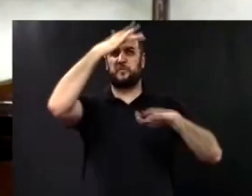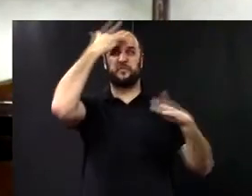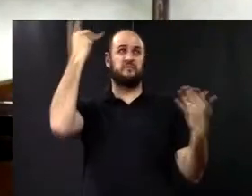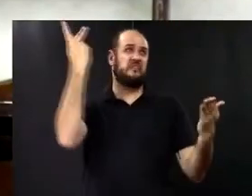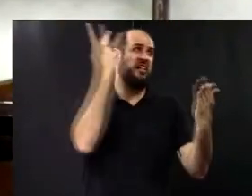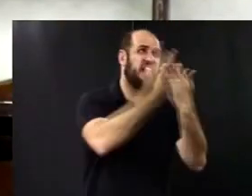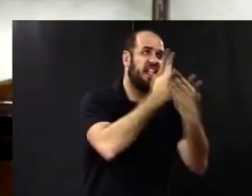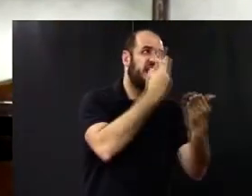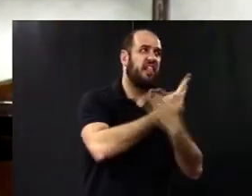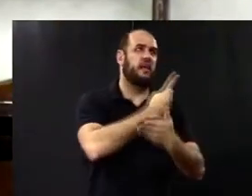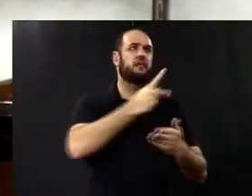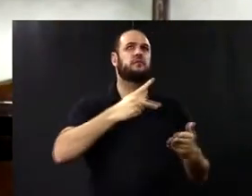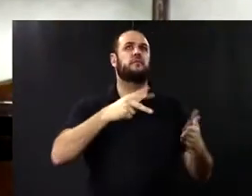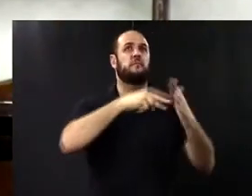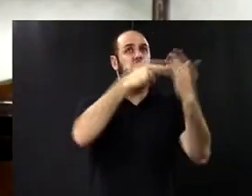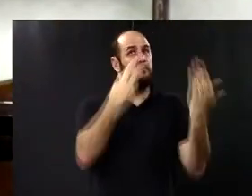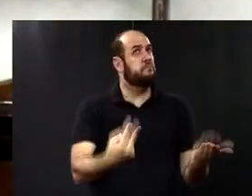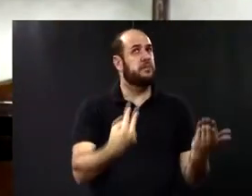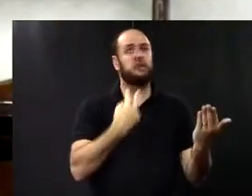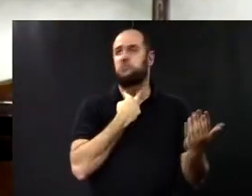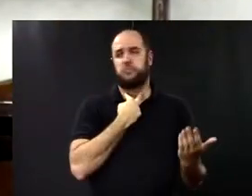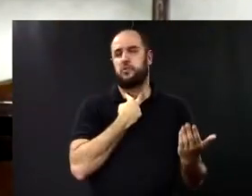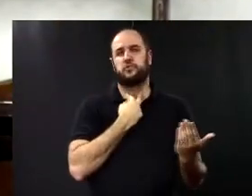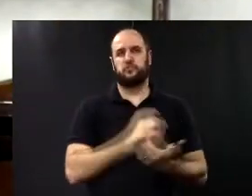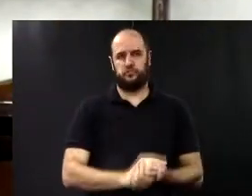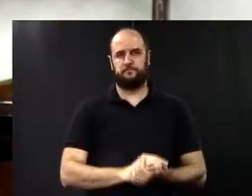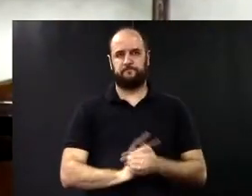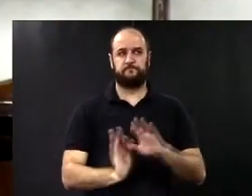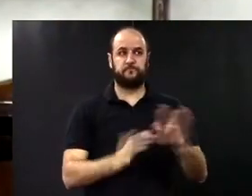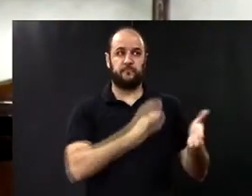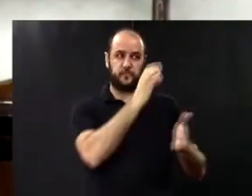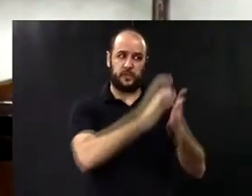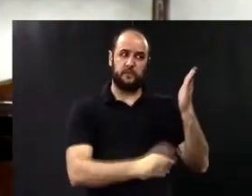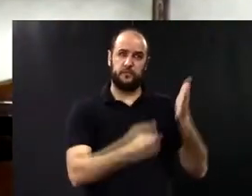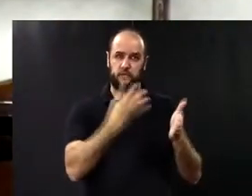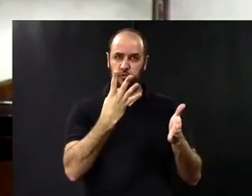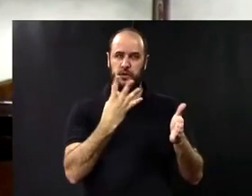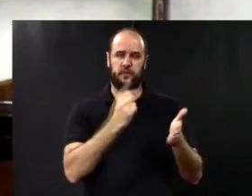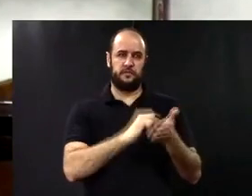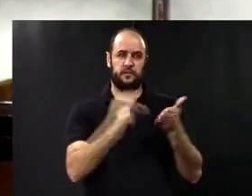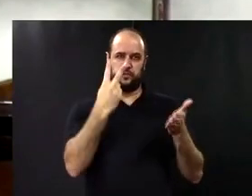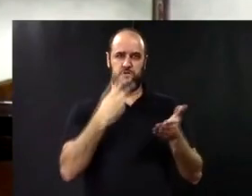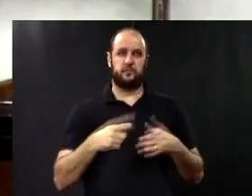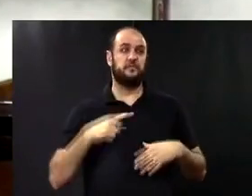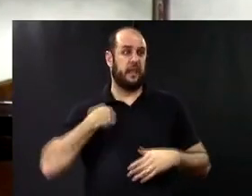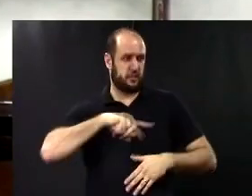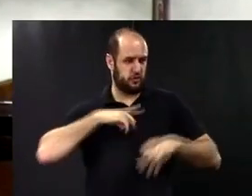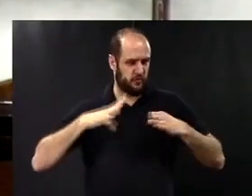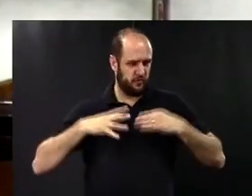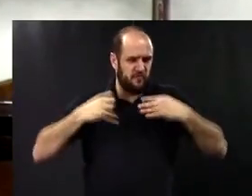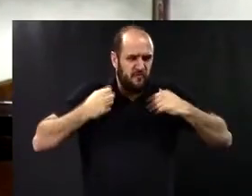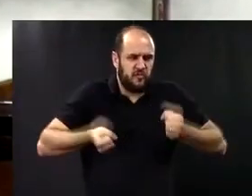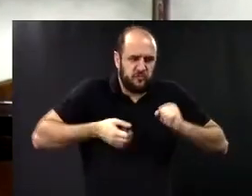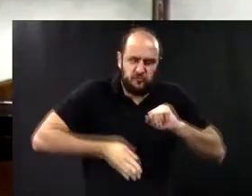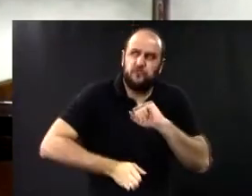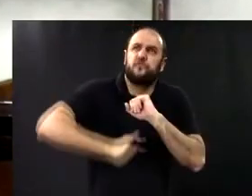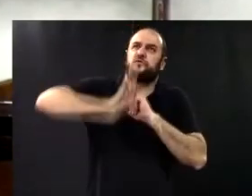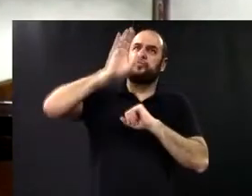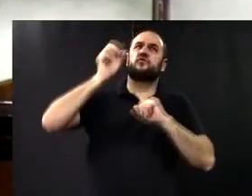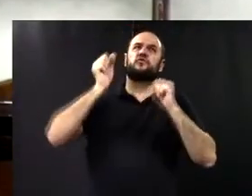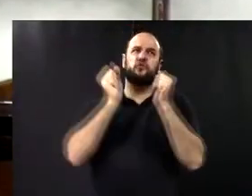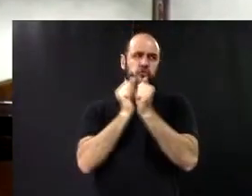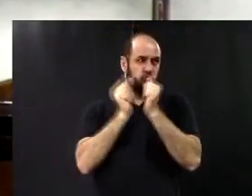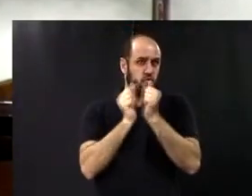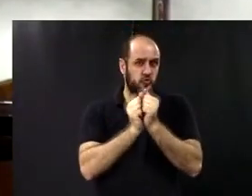falhado. Versículo 11 do capítulo 4. Esforcemo-nos, pois, por entrar naquele descanso, a fim de que ninguém